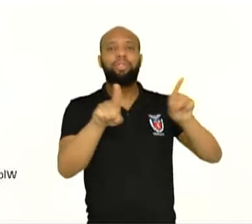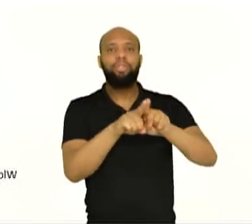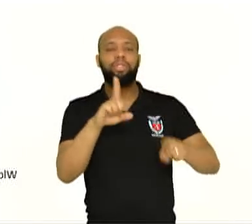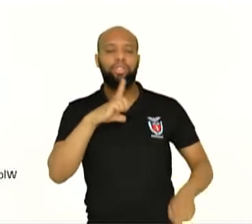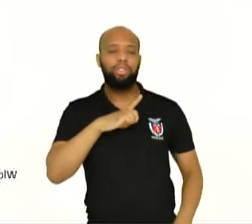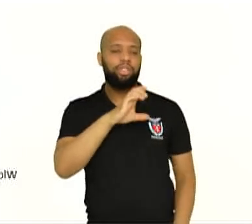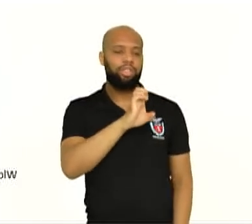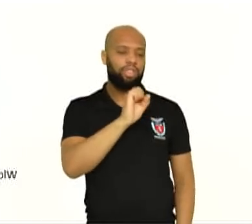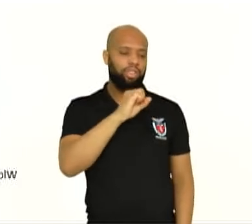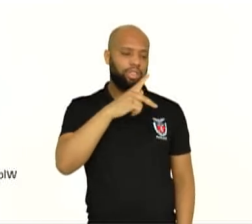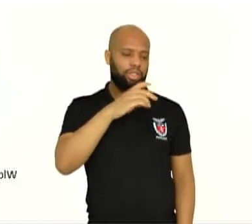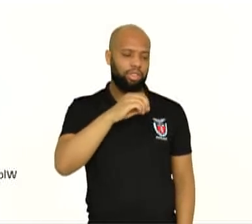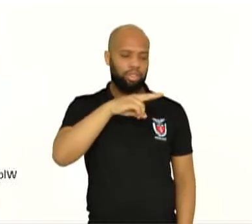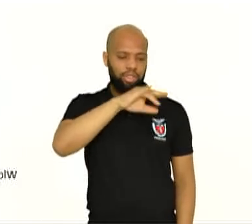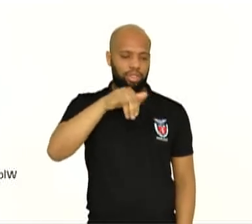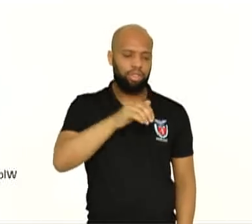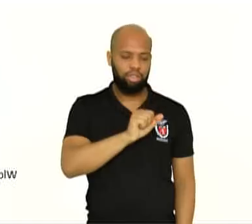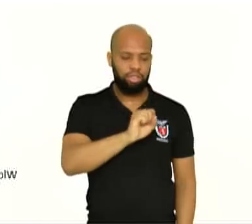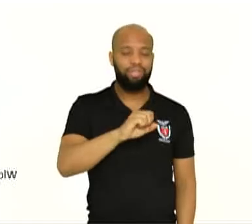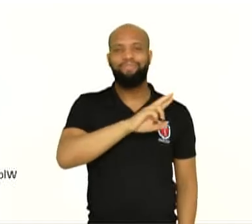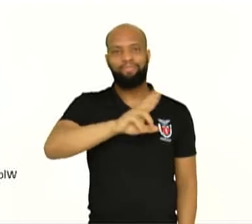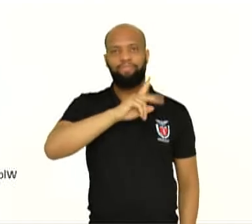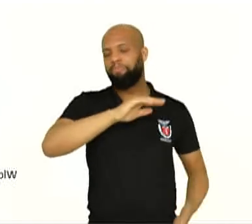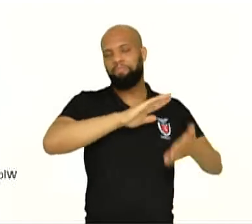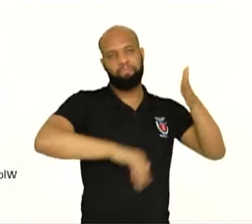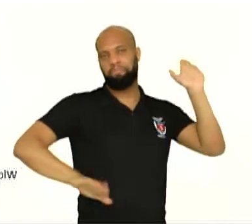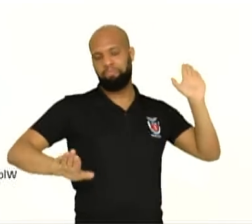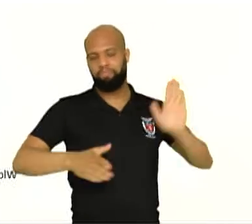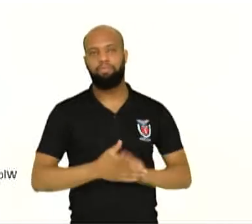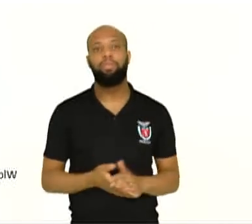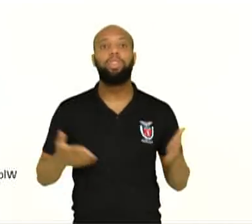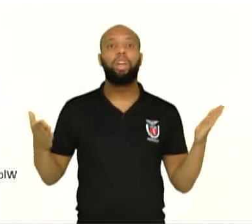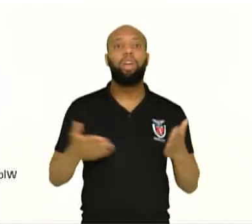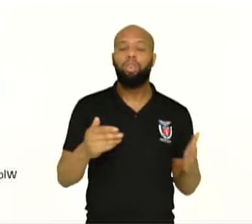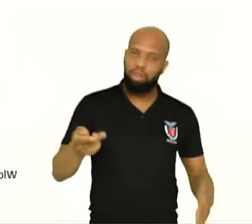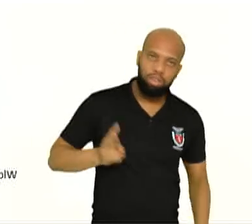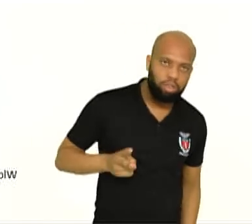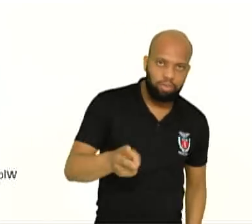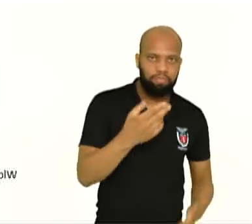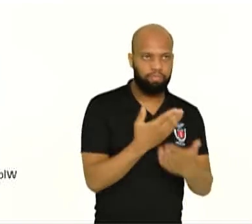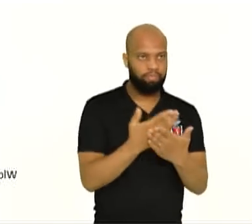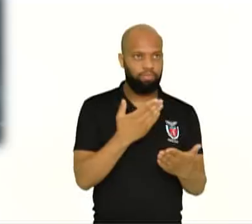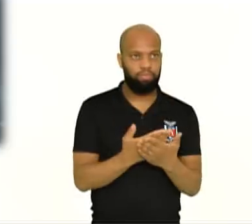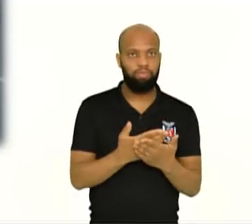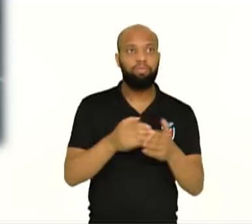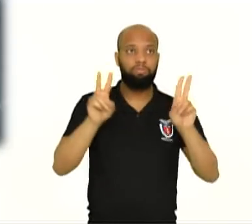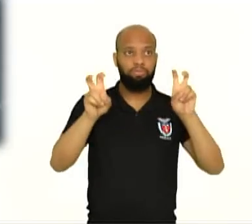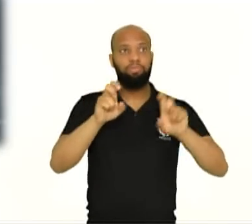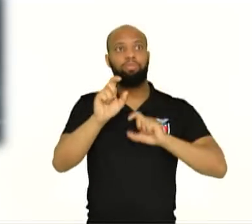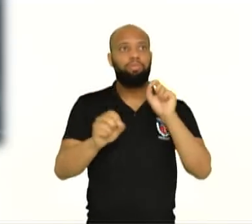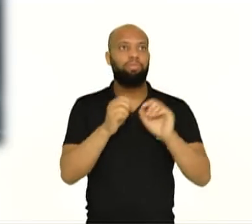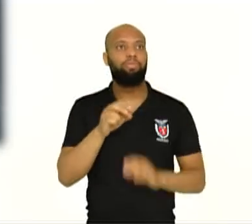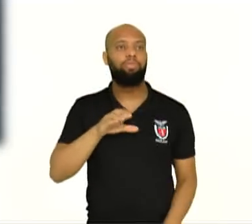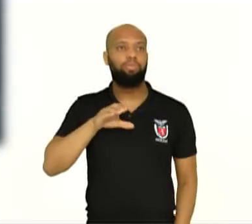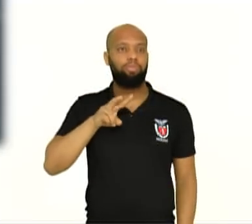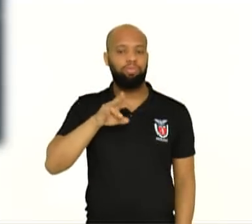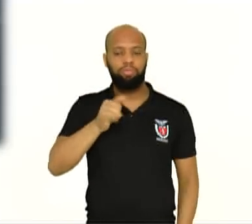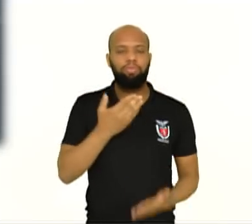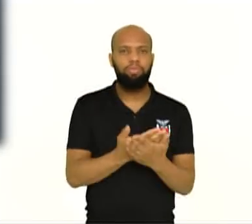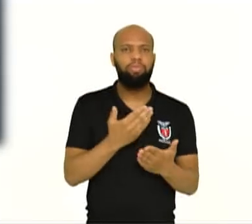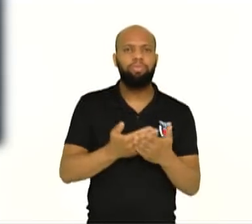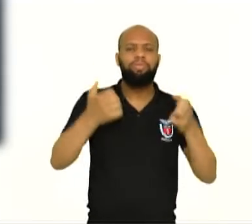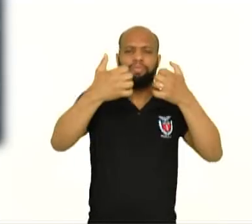como na letra A. Então, essas alternativas a gente exclui. Agora, dando sequência a todo esse assunto, a gente vai ver quais